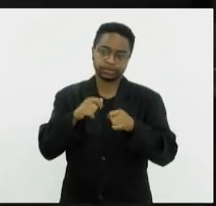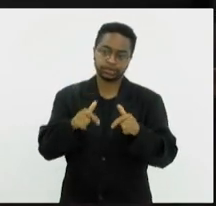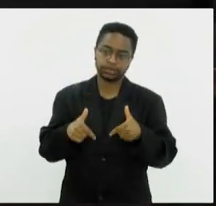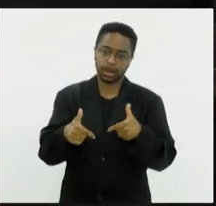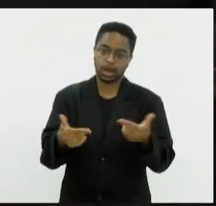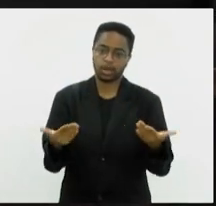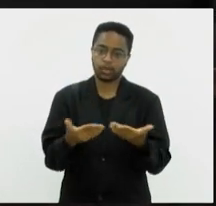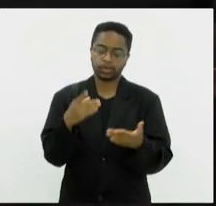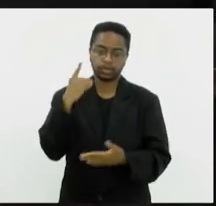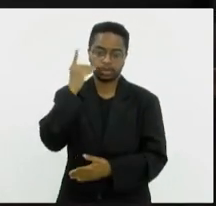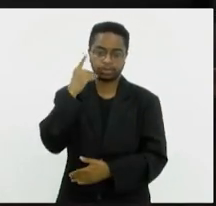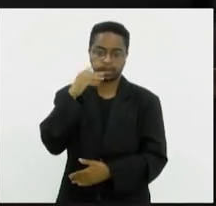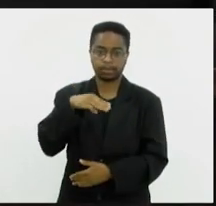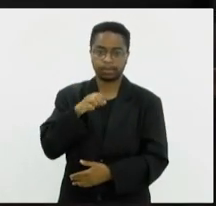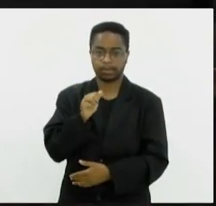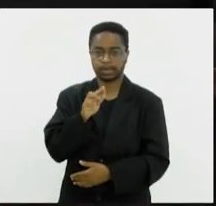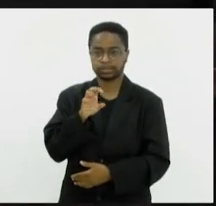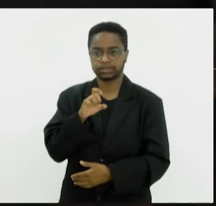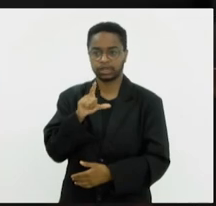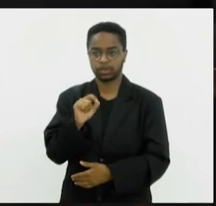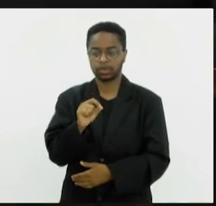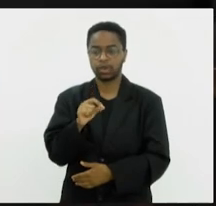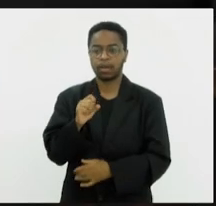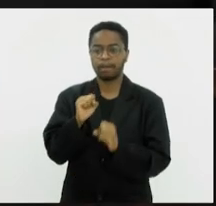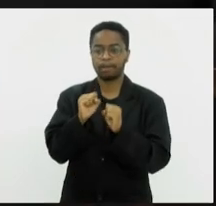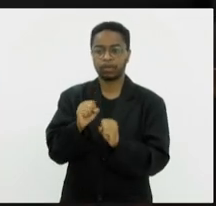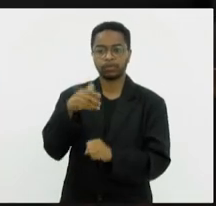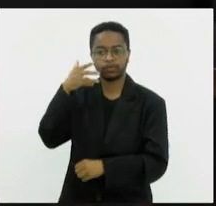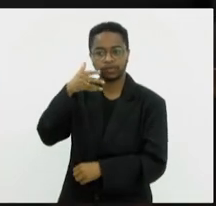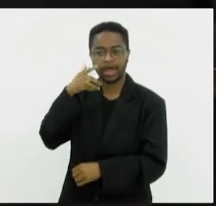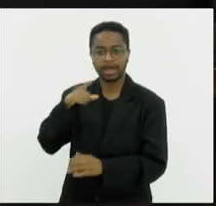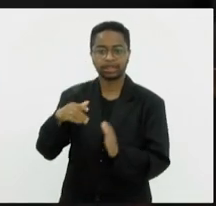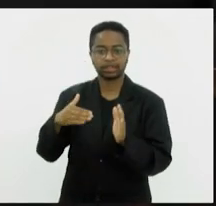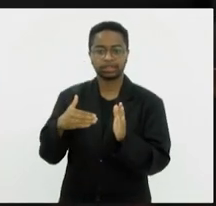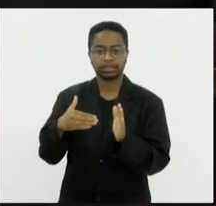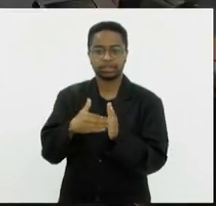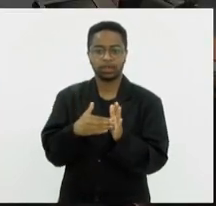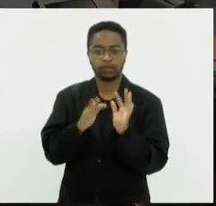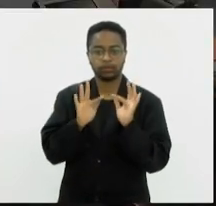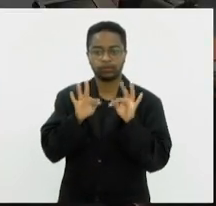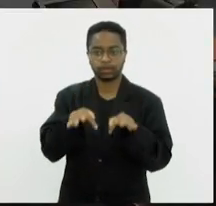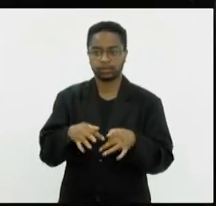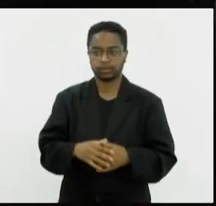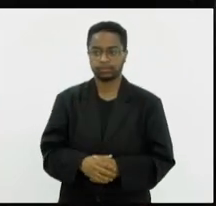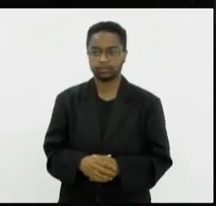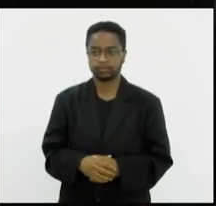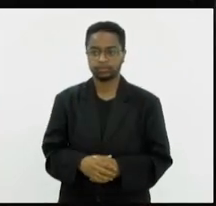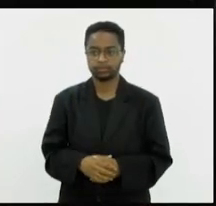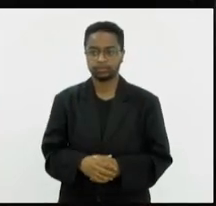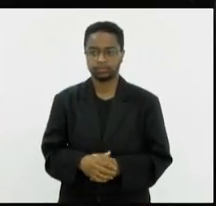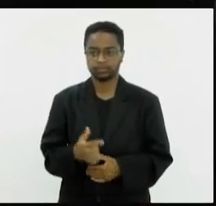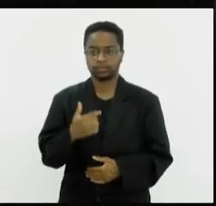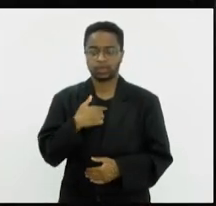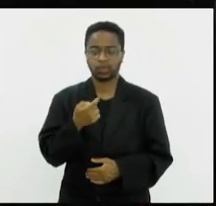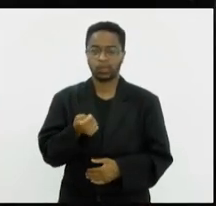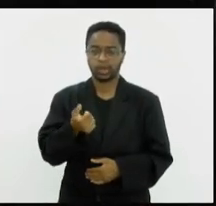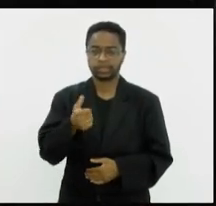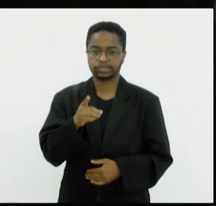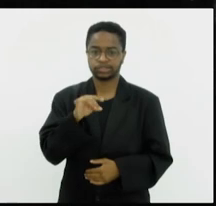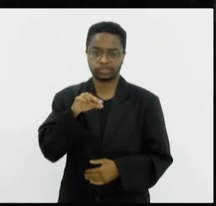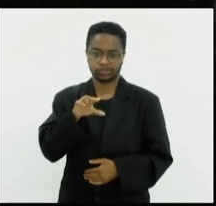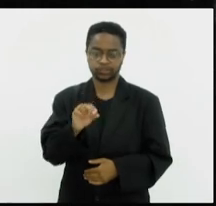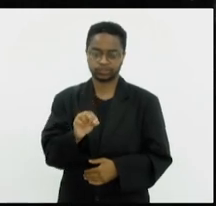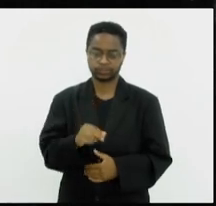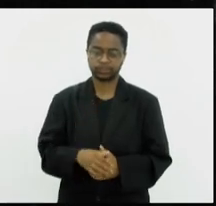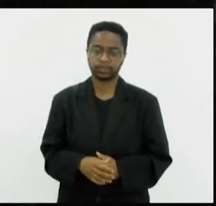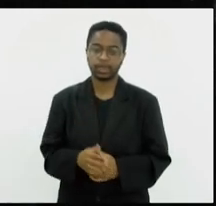Nobre Deputado Marcelo seino que pode utilizar da palavra até o final do expediente tô quase serando o diao Nobre Presidente eu